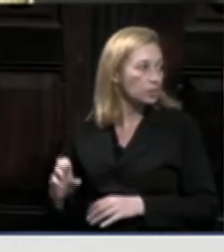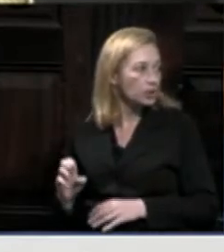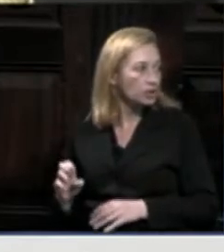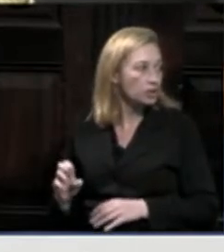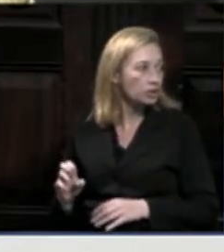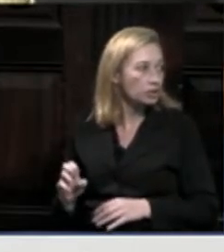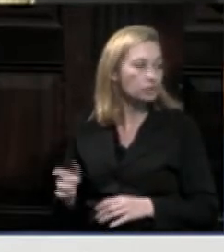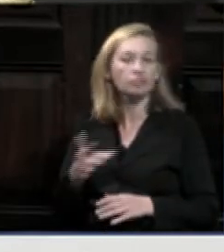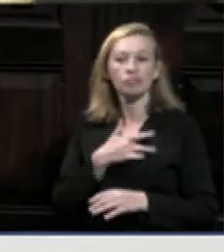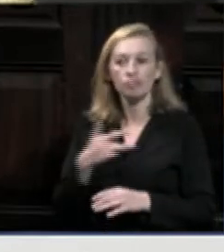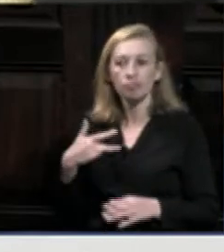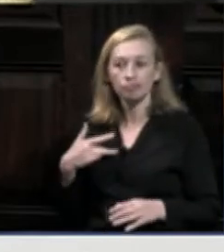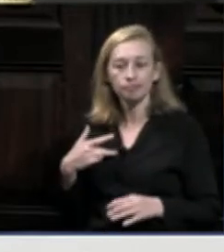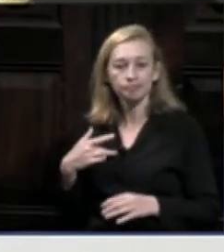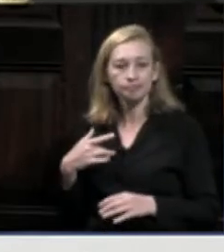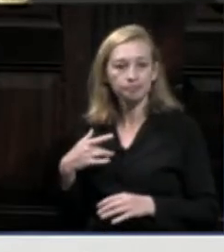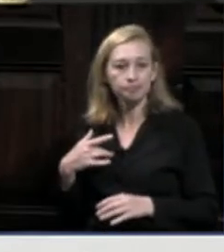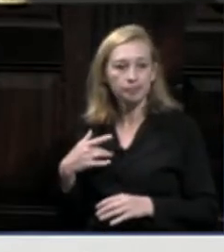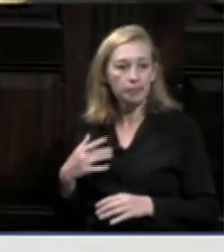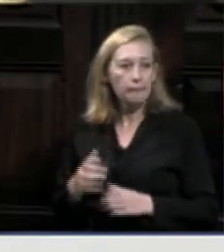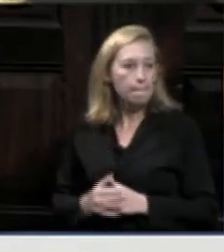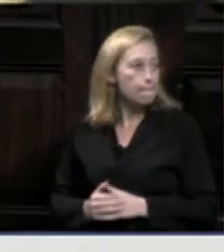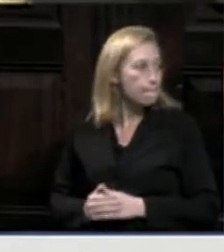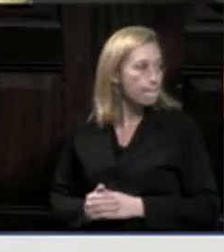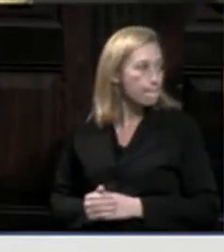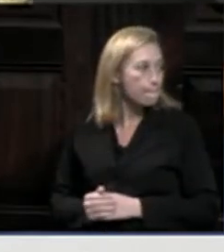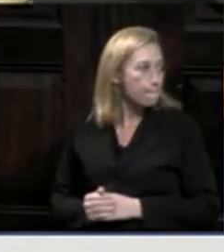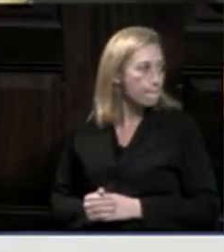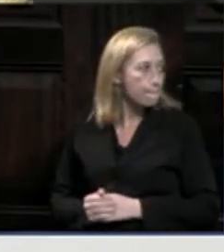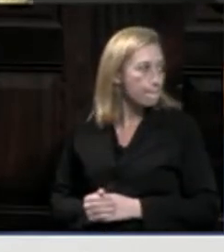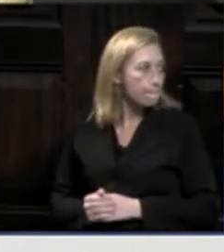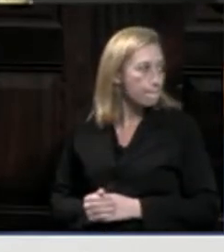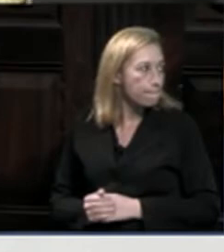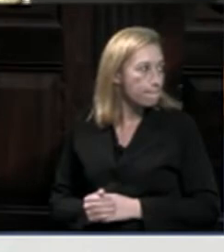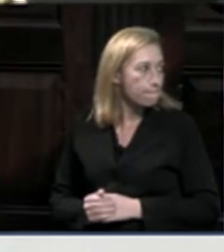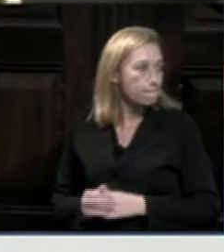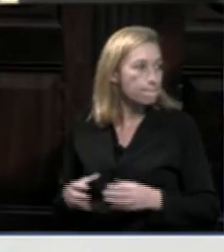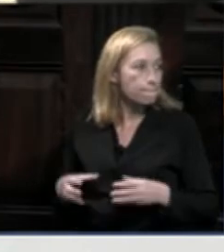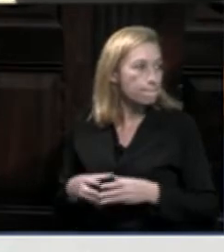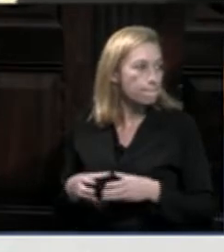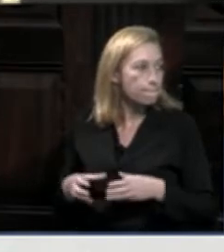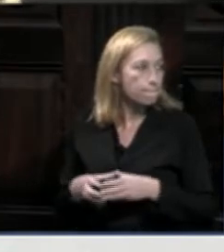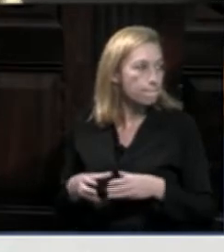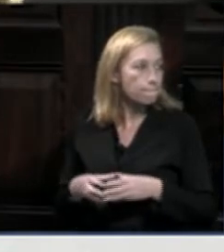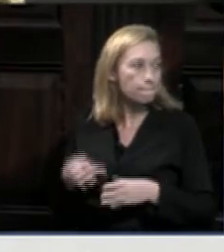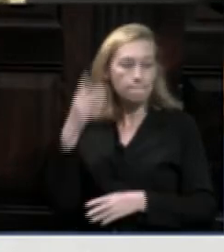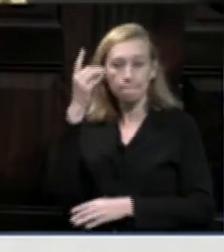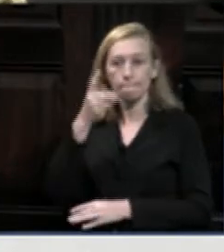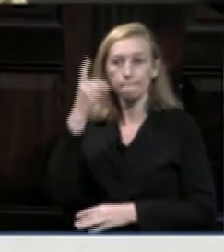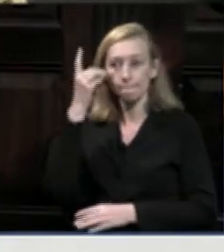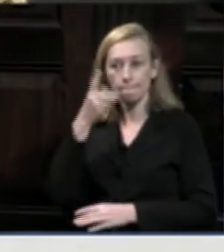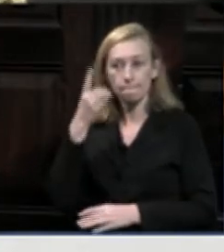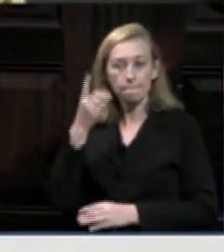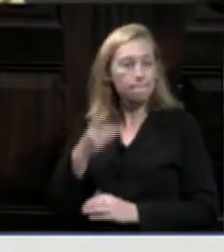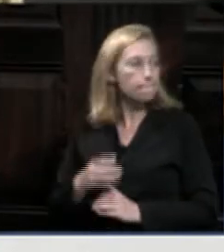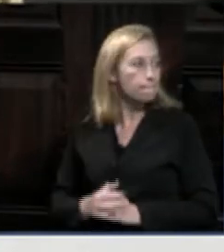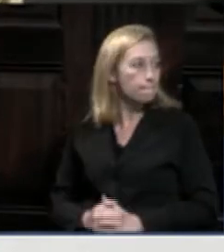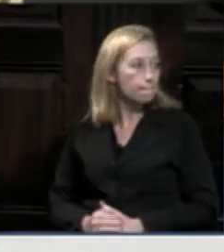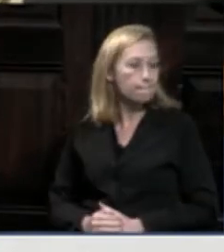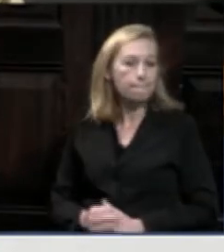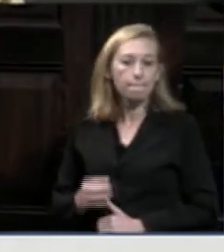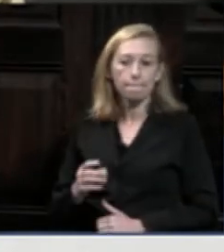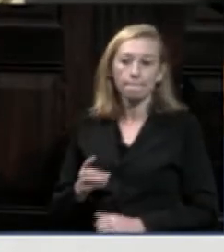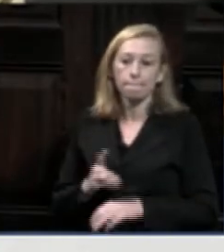comissões de Saúde, Orçamento, Finanças, Fiscalização Financeira e Controle. Para emitir parecer pela Comissão de Saúde, deputado